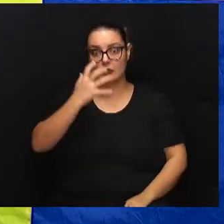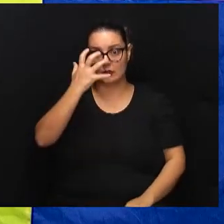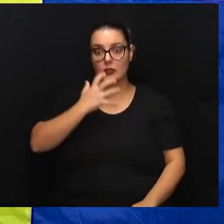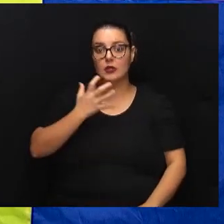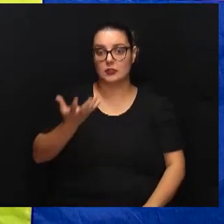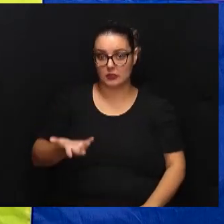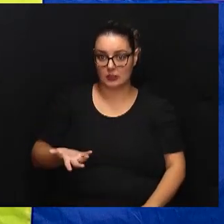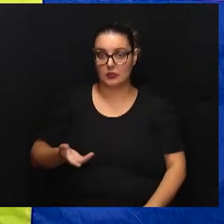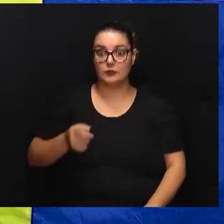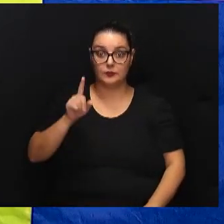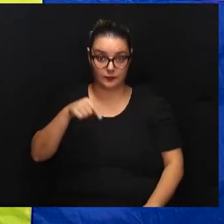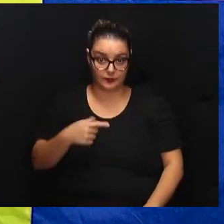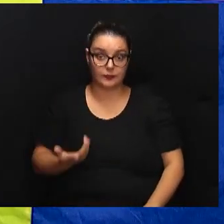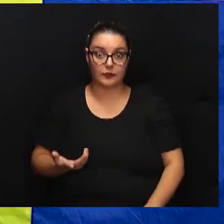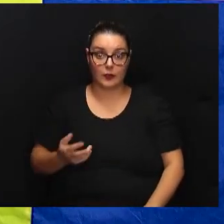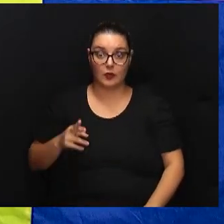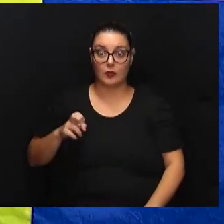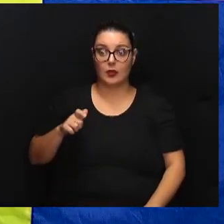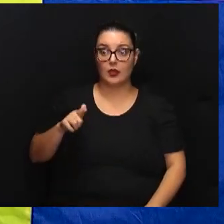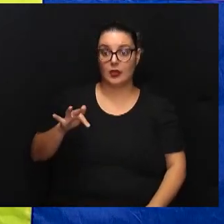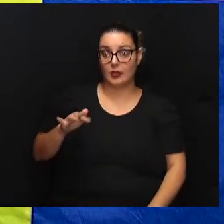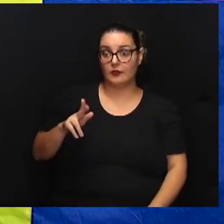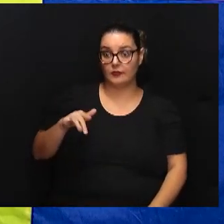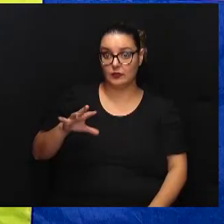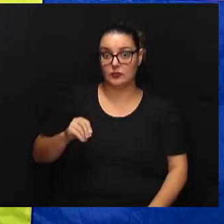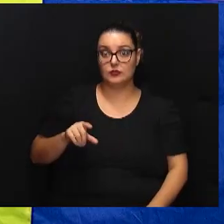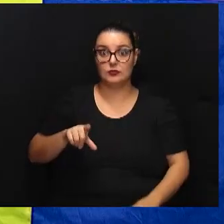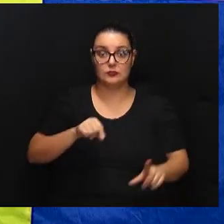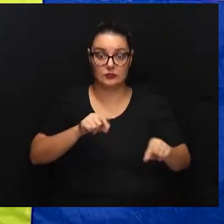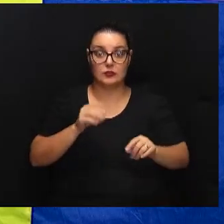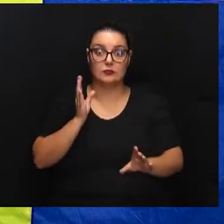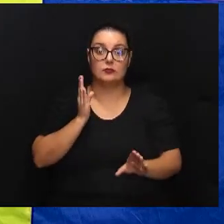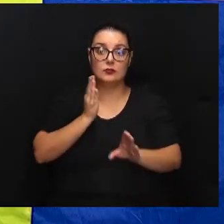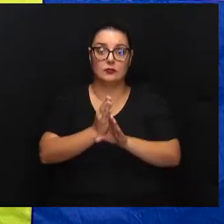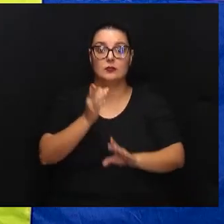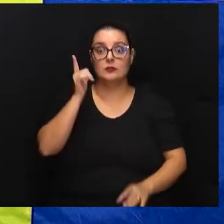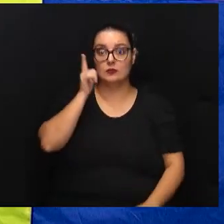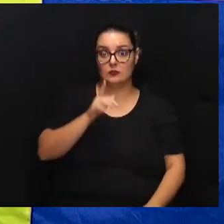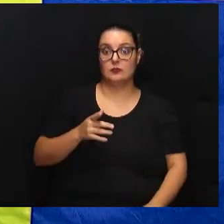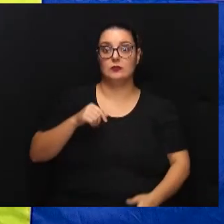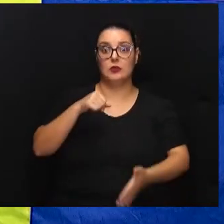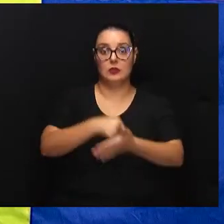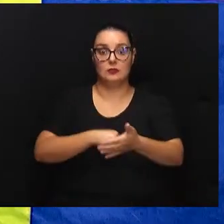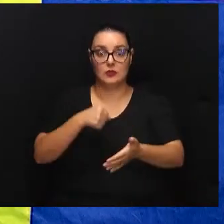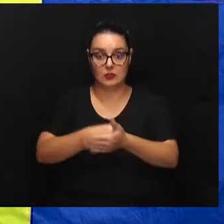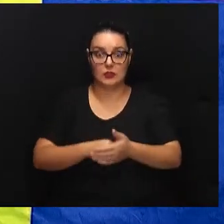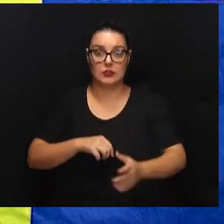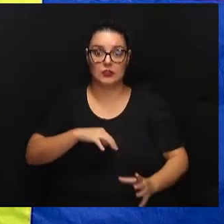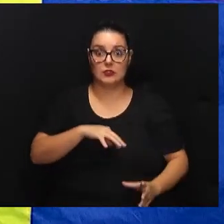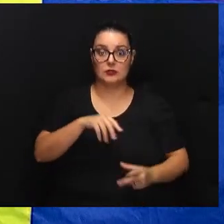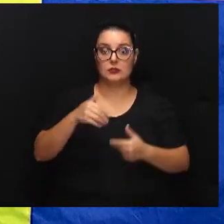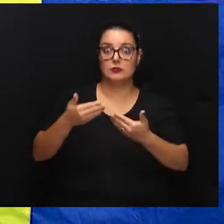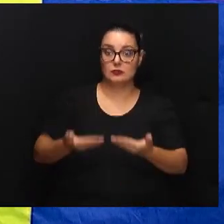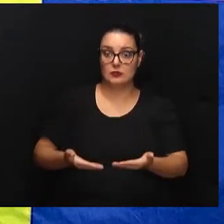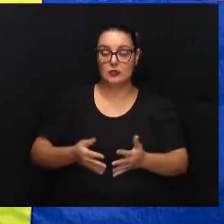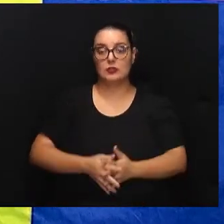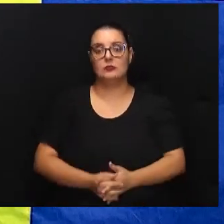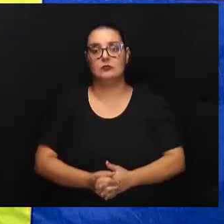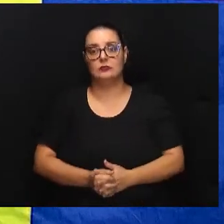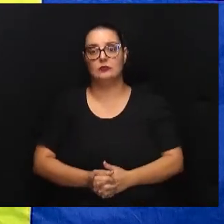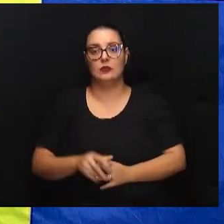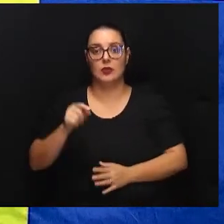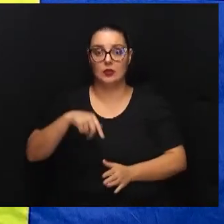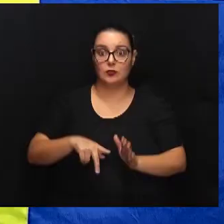a alternativa que nós encontramos para conseguir lutar nesse mundo. Então, esse projeto é um projeto muito